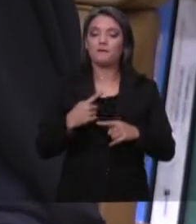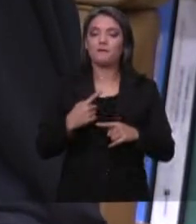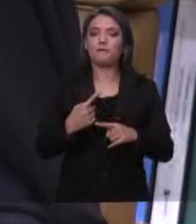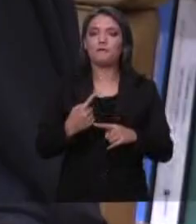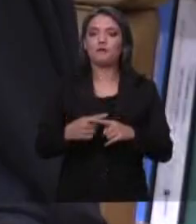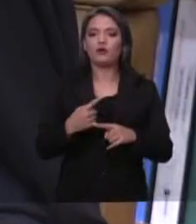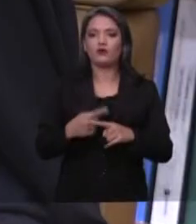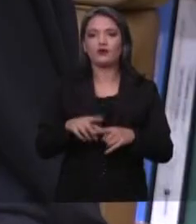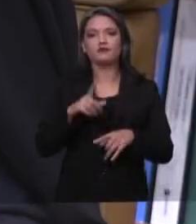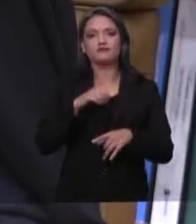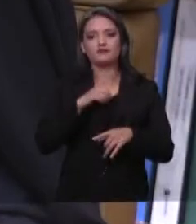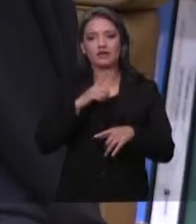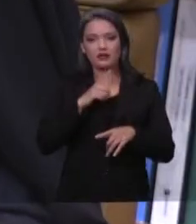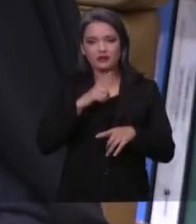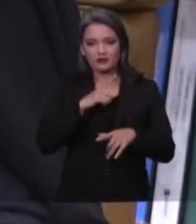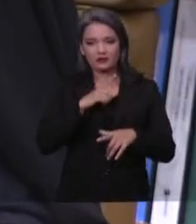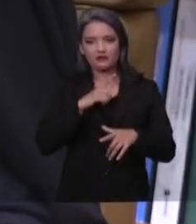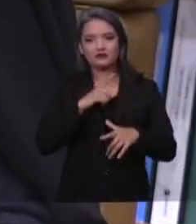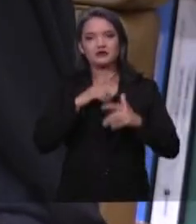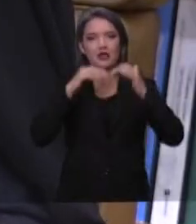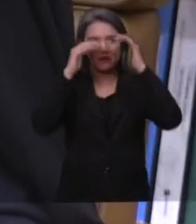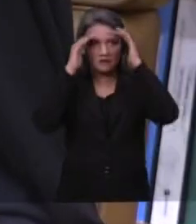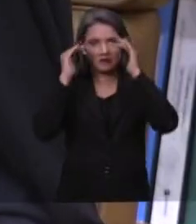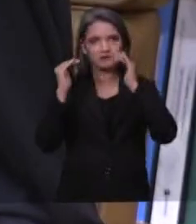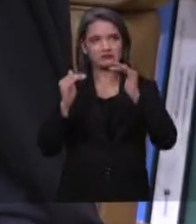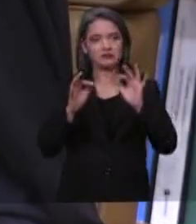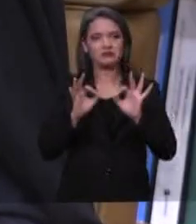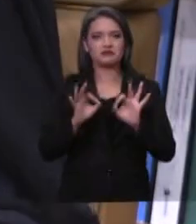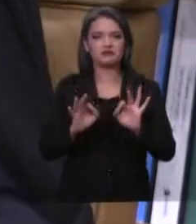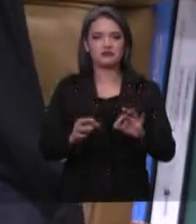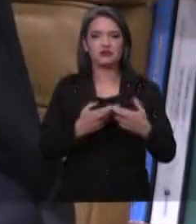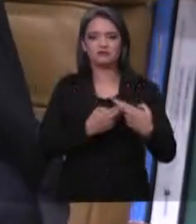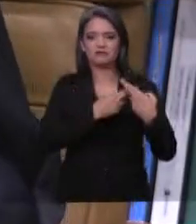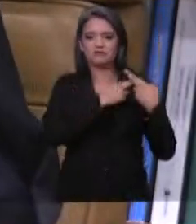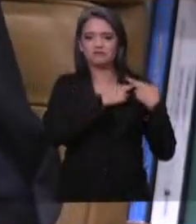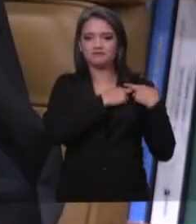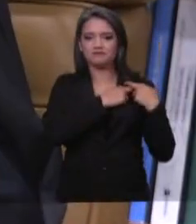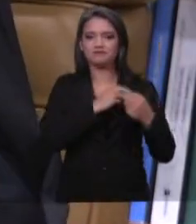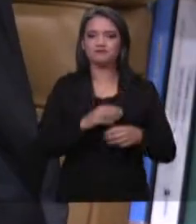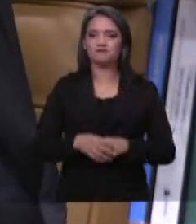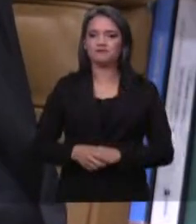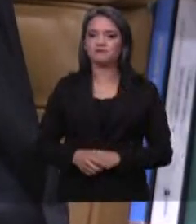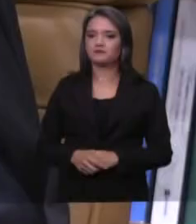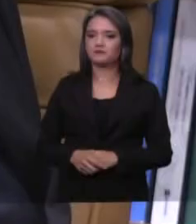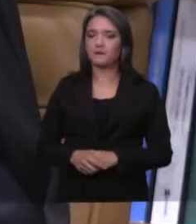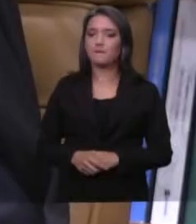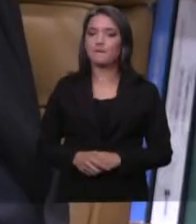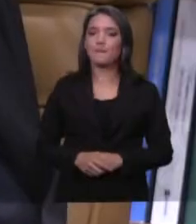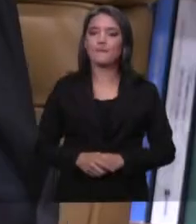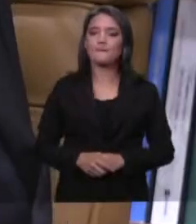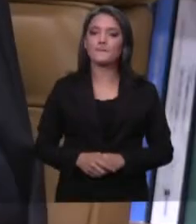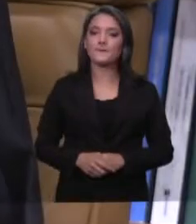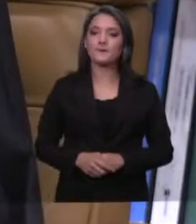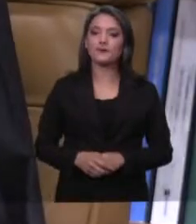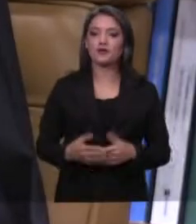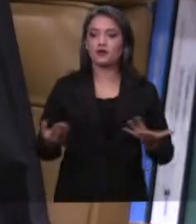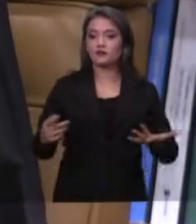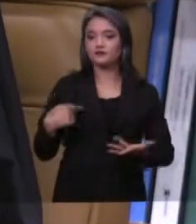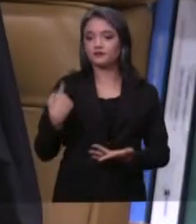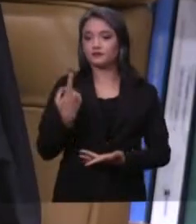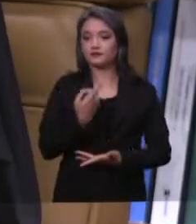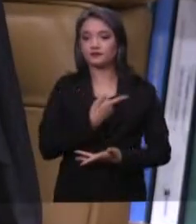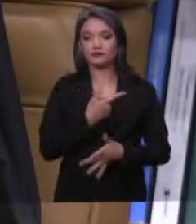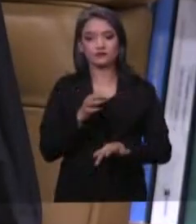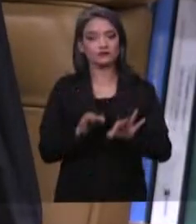papel que a história reservou para ele. Presidente, eu acho que nós estamos aqui julgando um